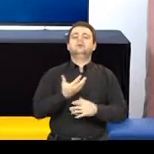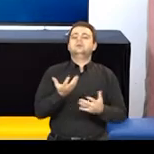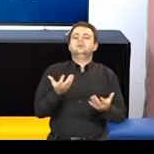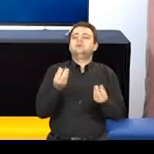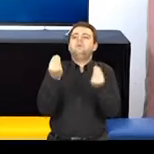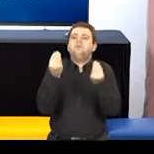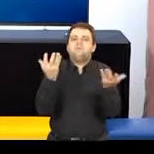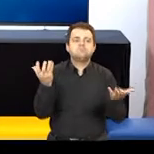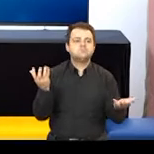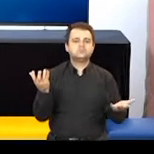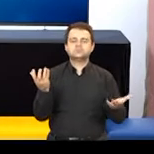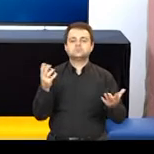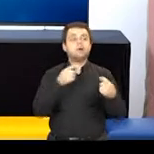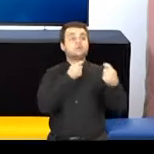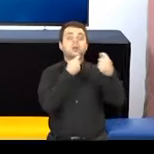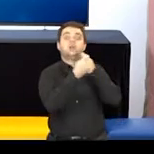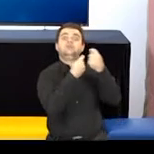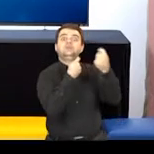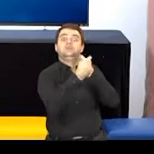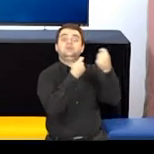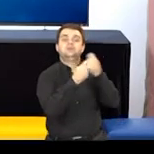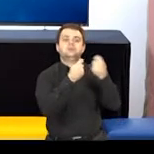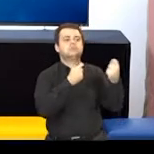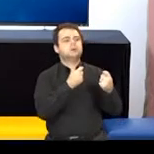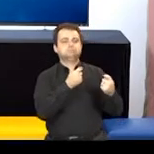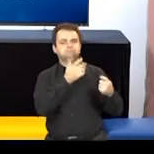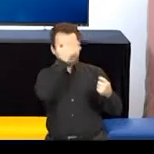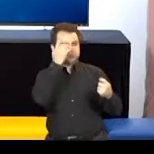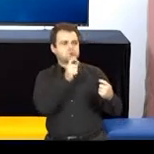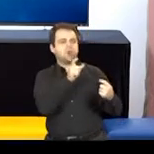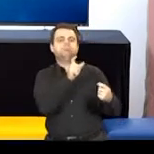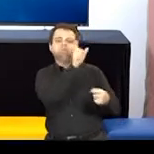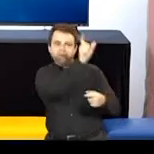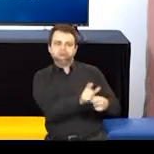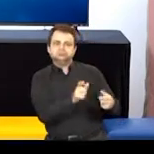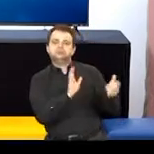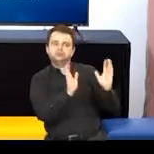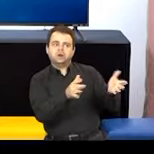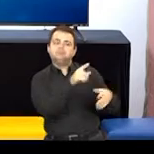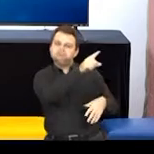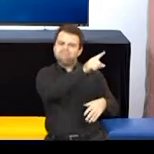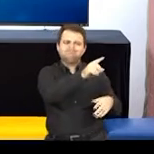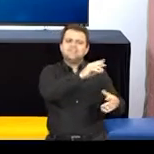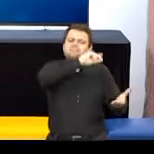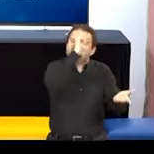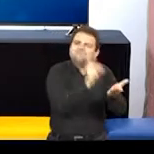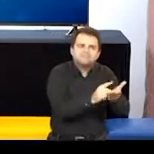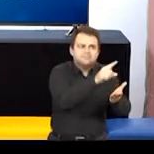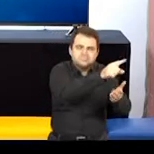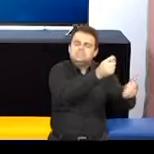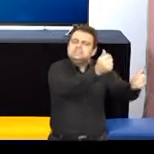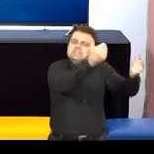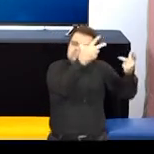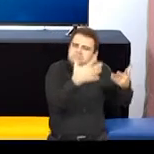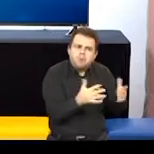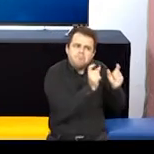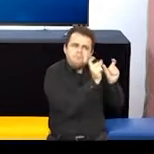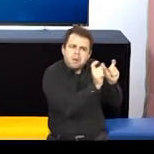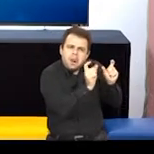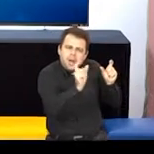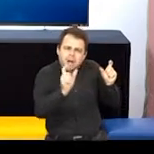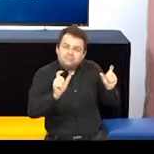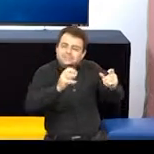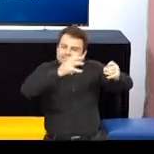ali sobre a entrevista que ele fez de alguém e ele vai usar literalmente a fala da pessoa, vai usar as palavras que a pessoa